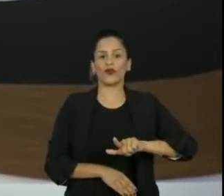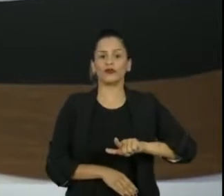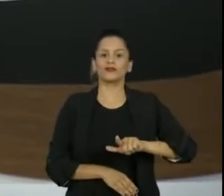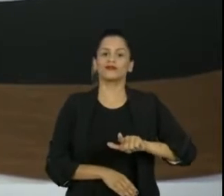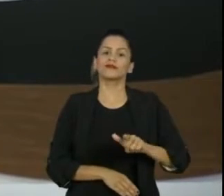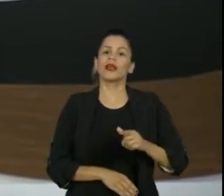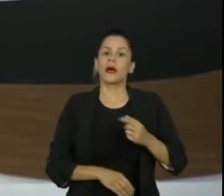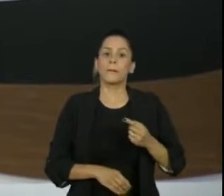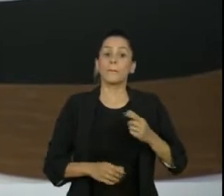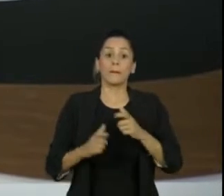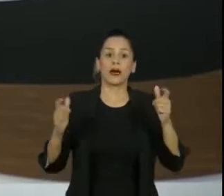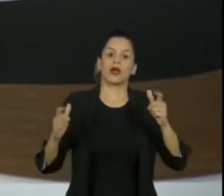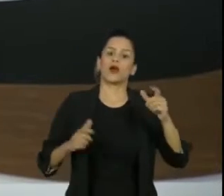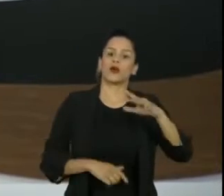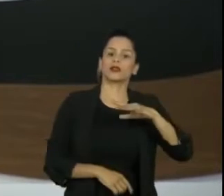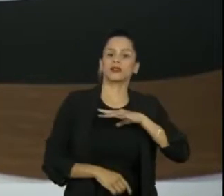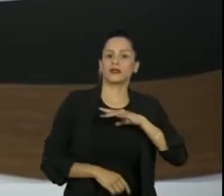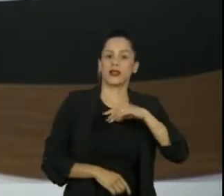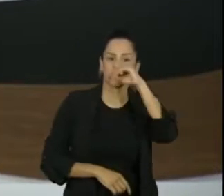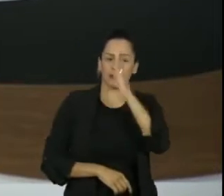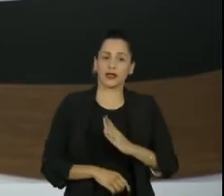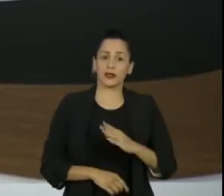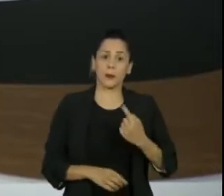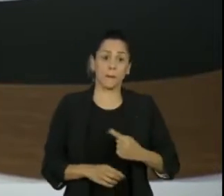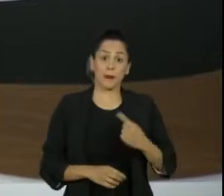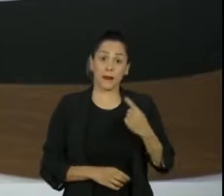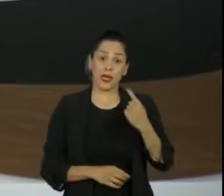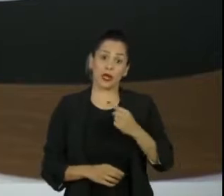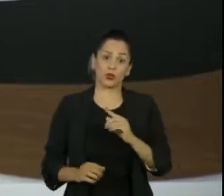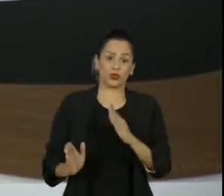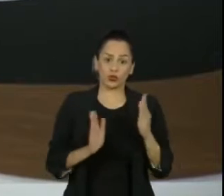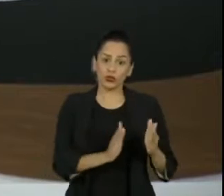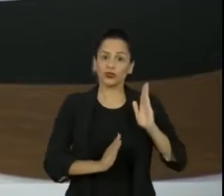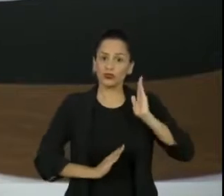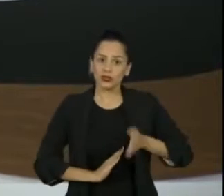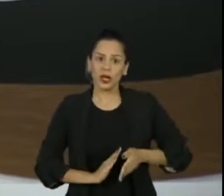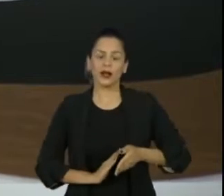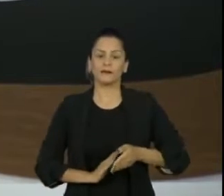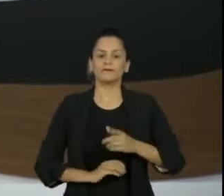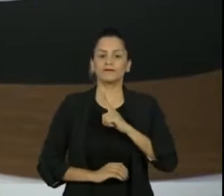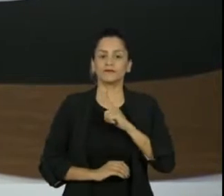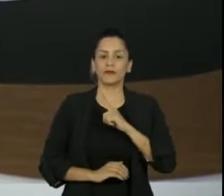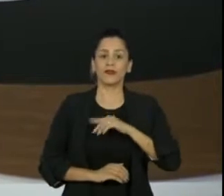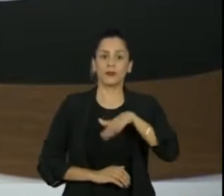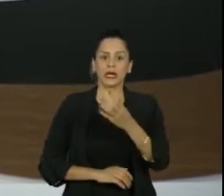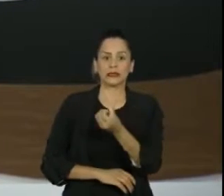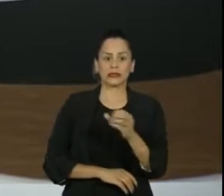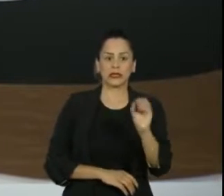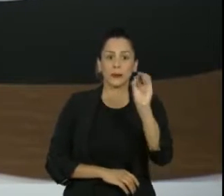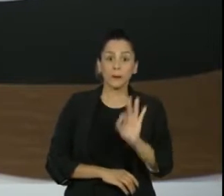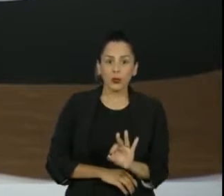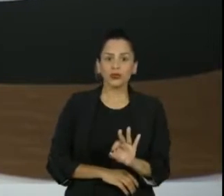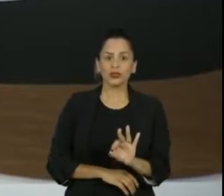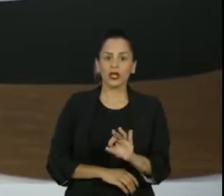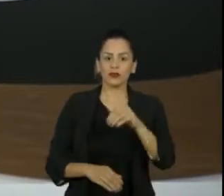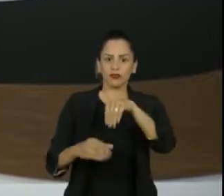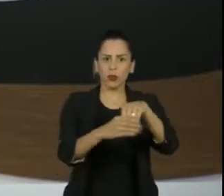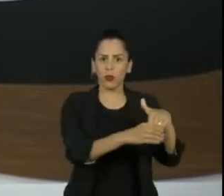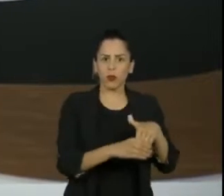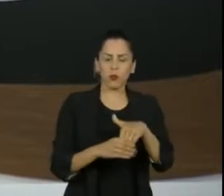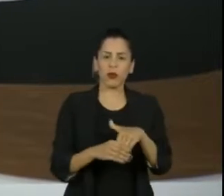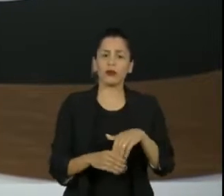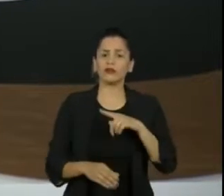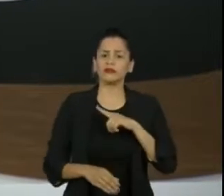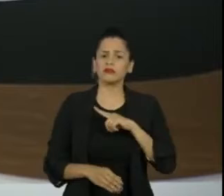com mais de 63% dos votos válidos. Uma das razões apontadas para a reeleição sem